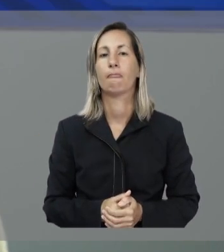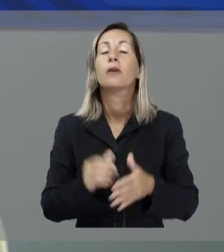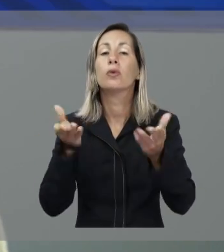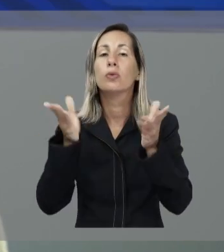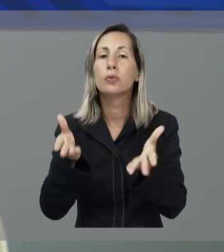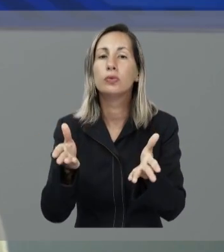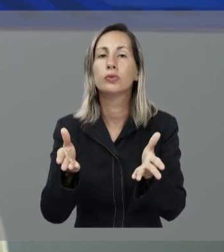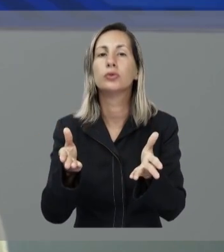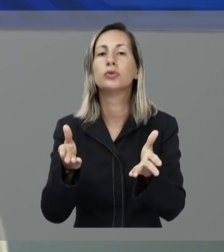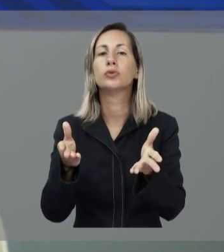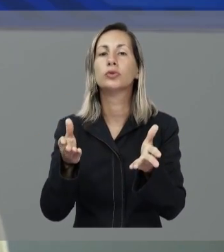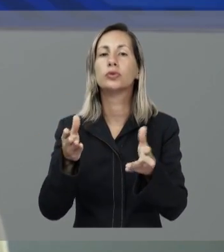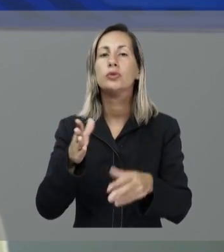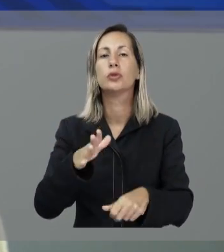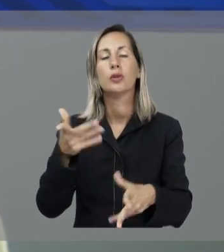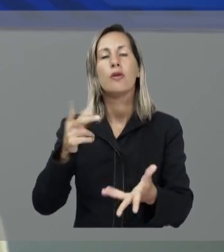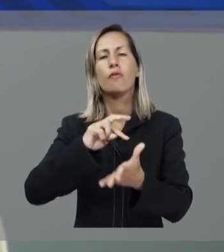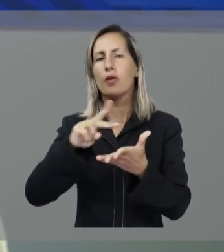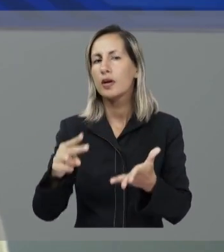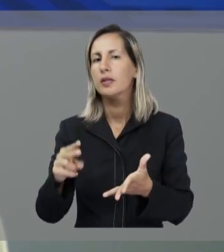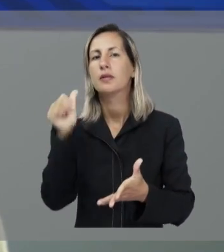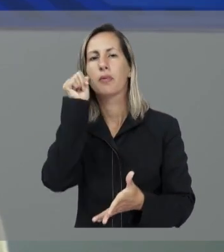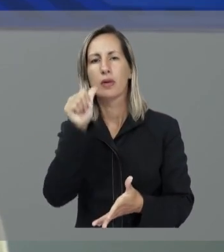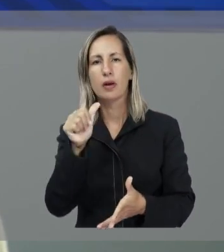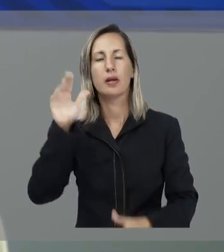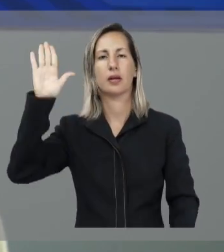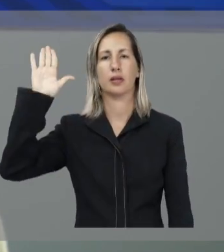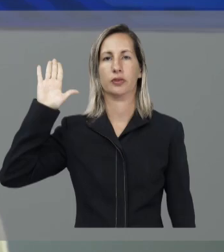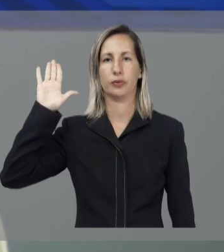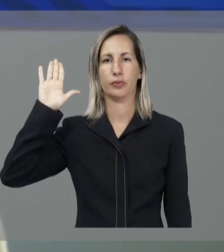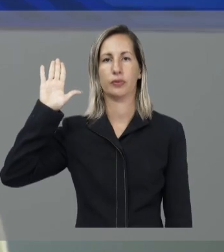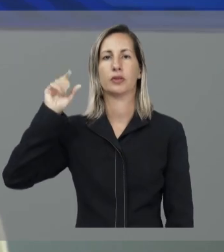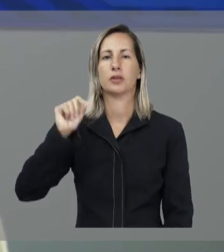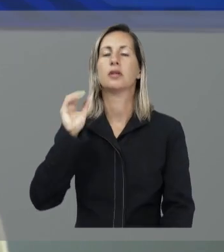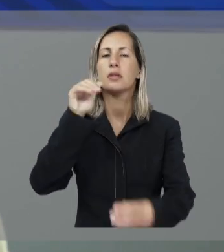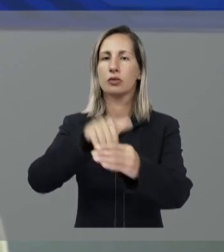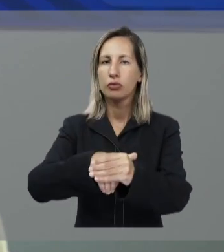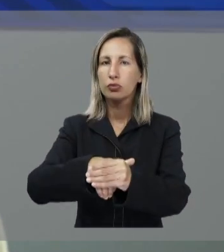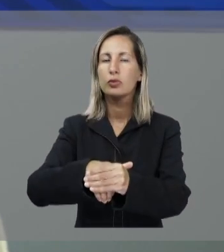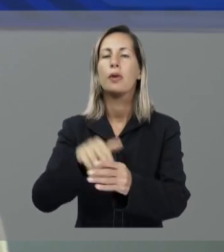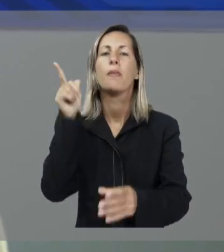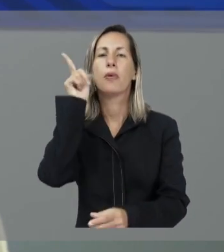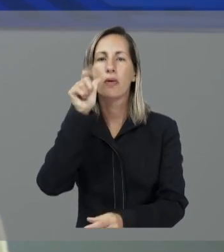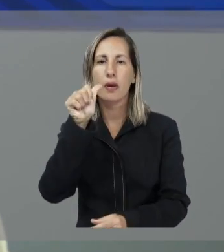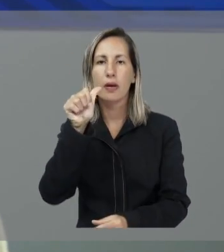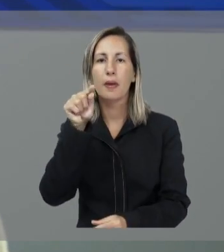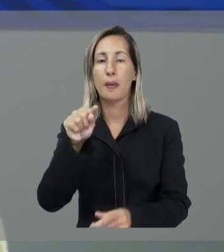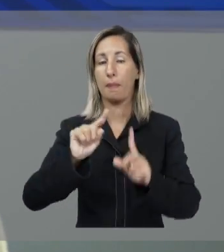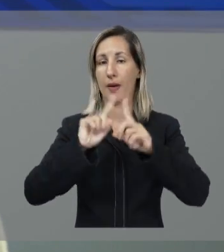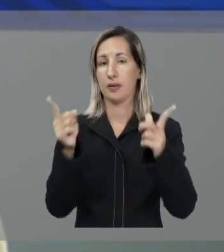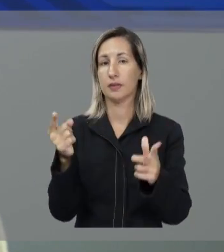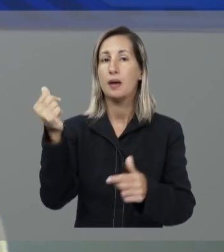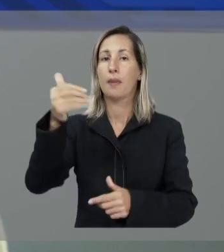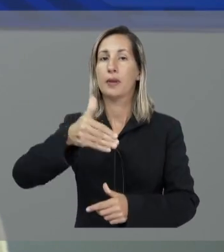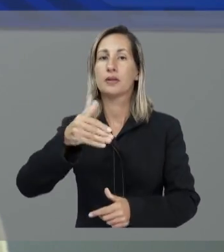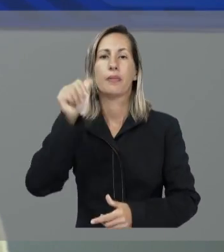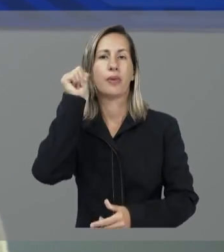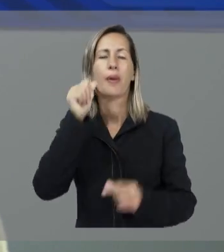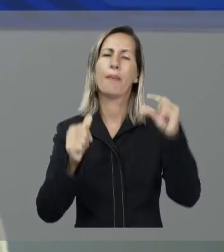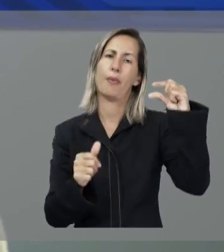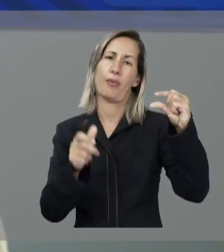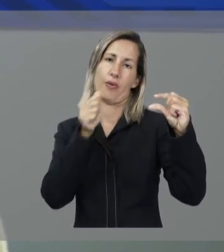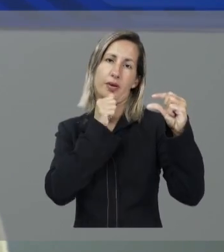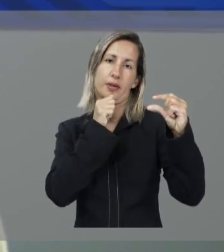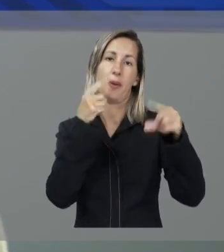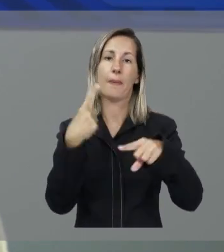hoje nós temos aí, a maioria das eleitoras são mulheres, a maioria da população são mulheres, mas a participação das mulheres ela ainda é muito